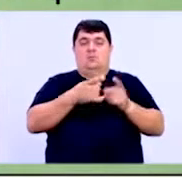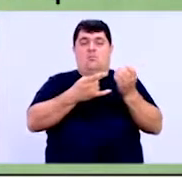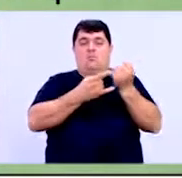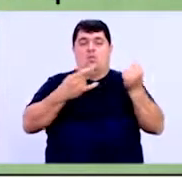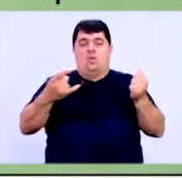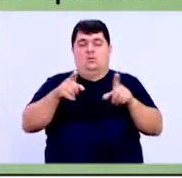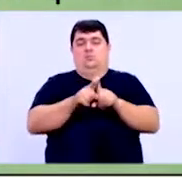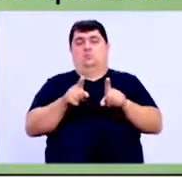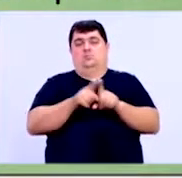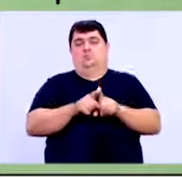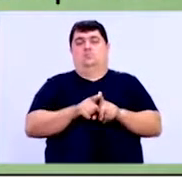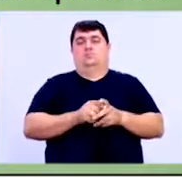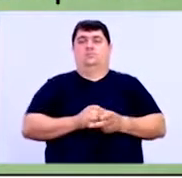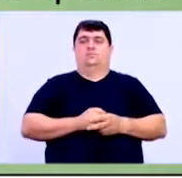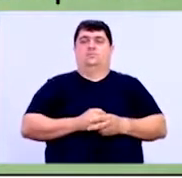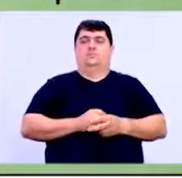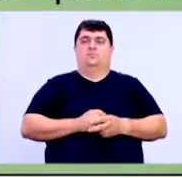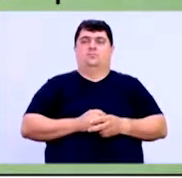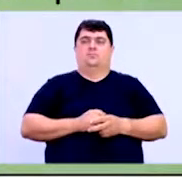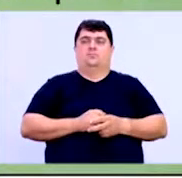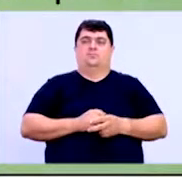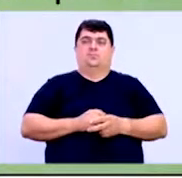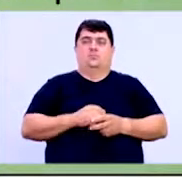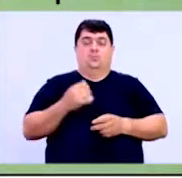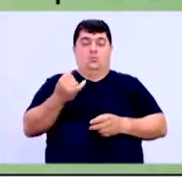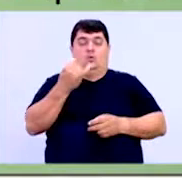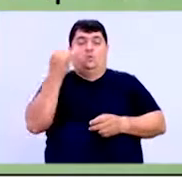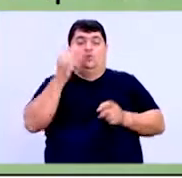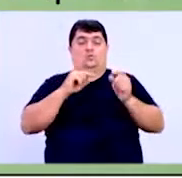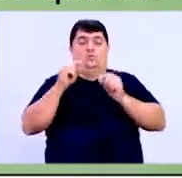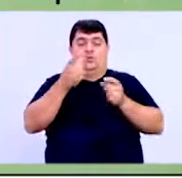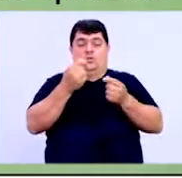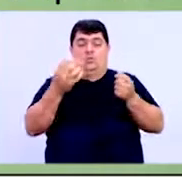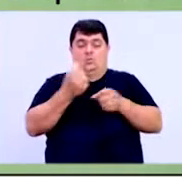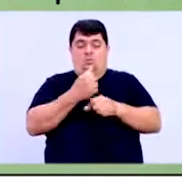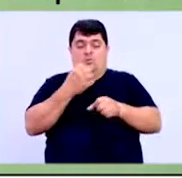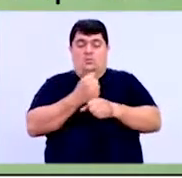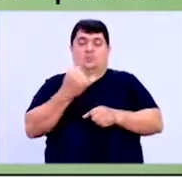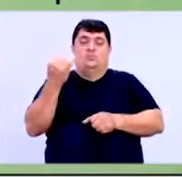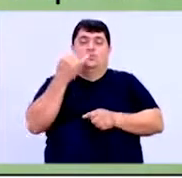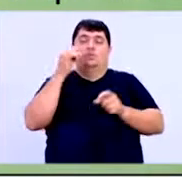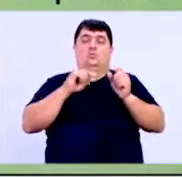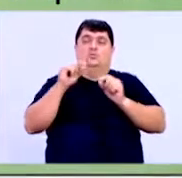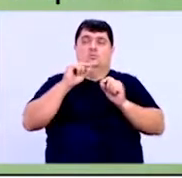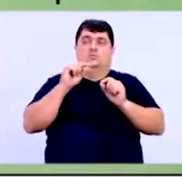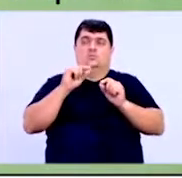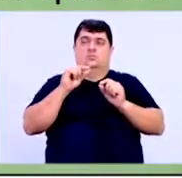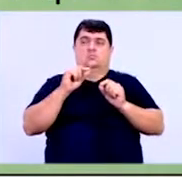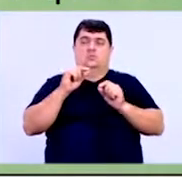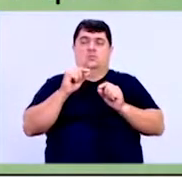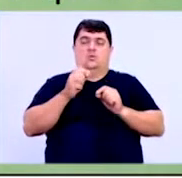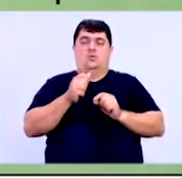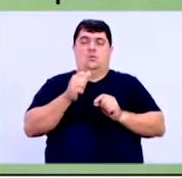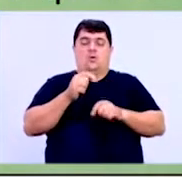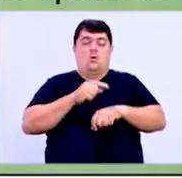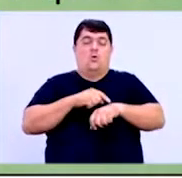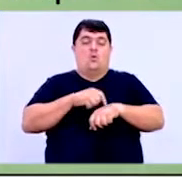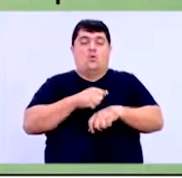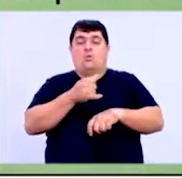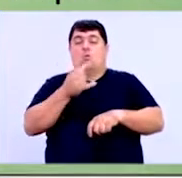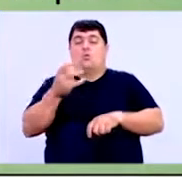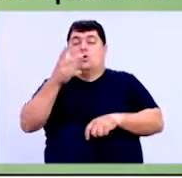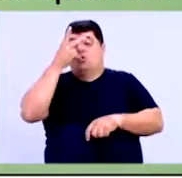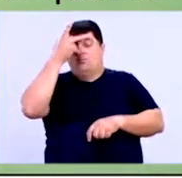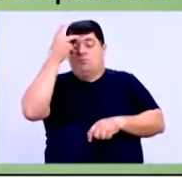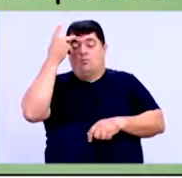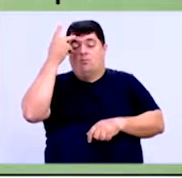vencendo. Lembrando-nos que o orçamento de caixa, o importante é quando haverá o